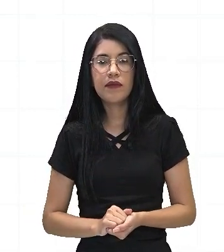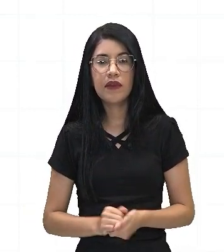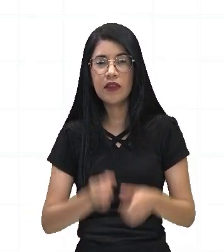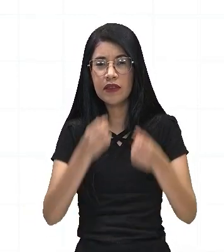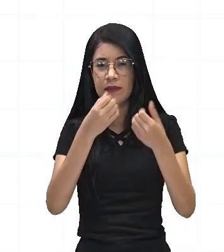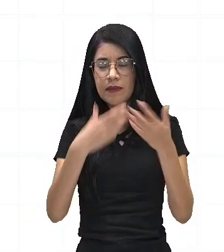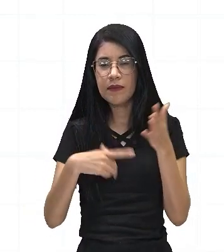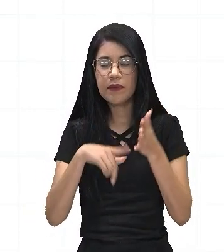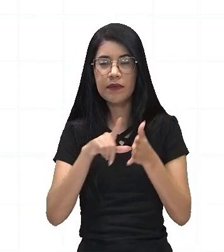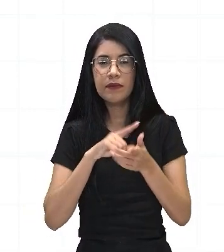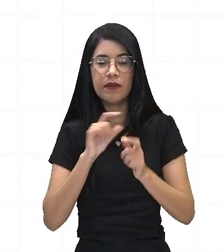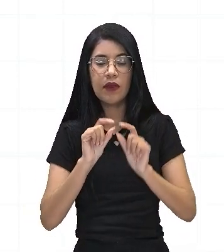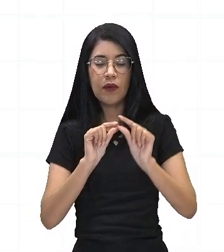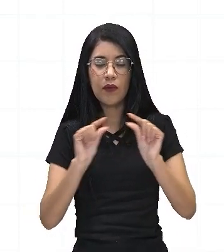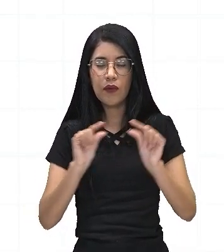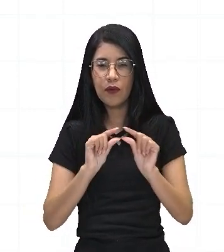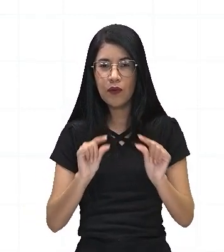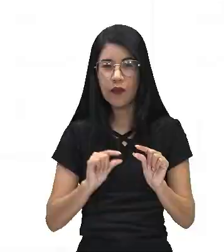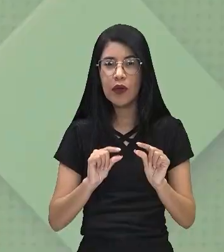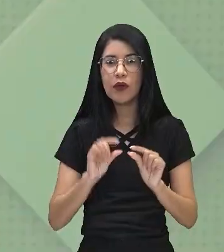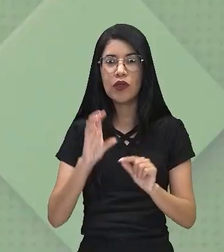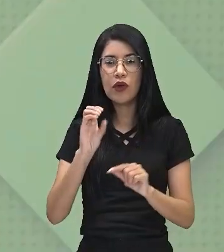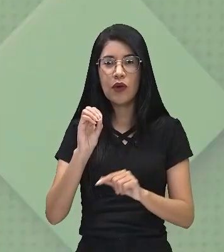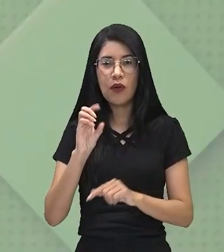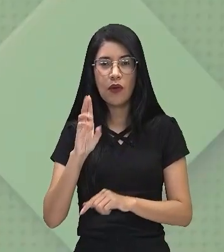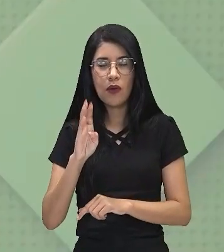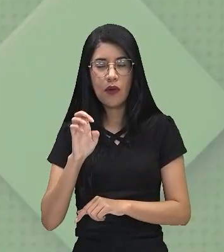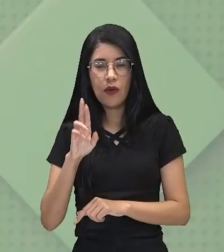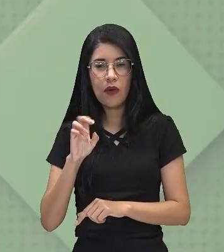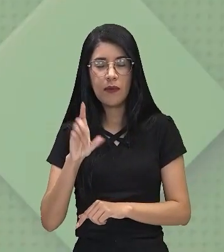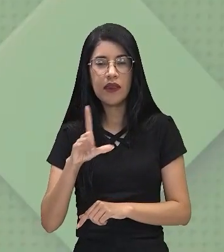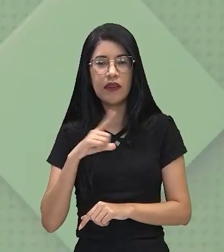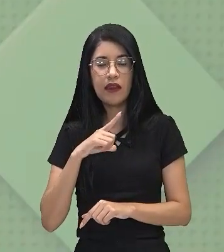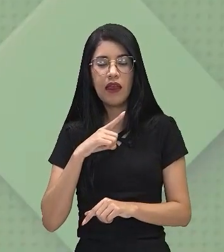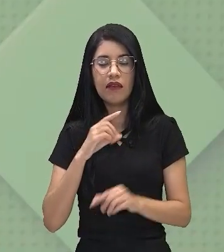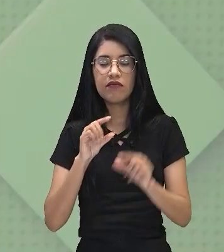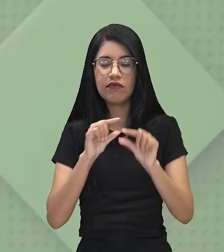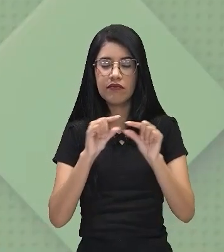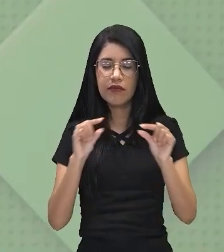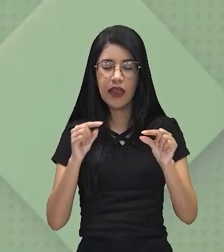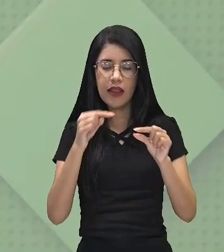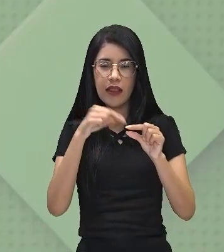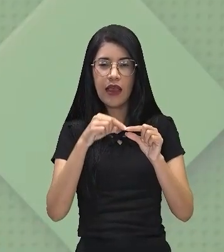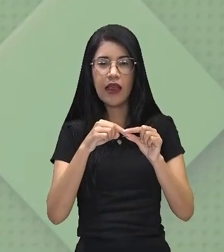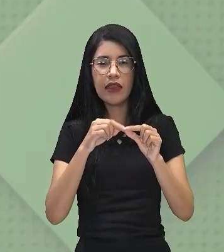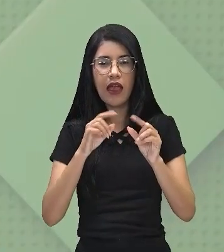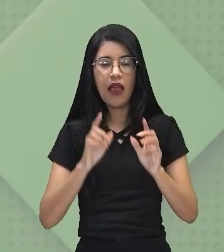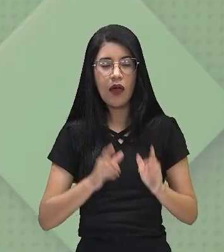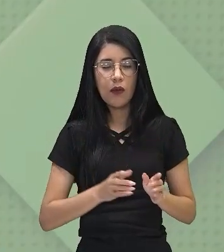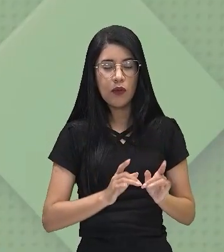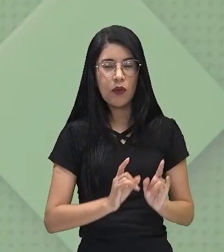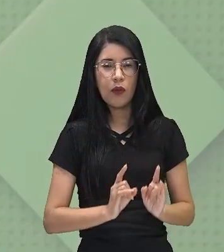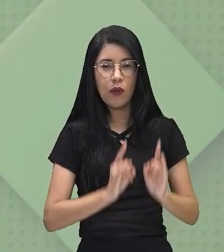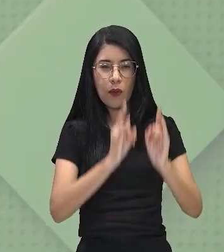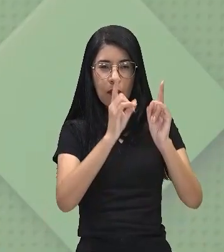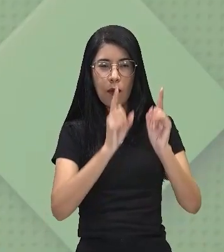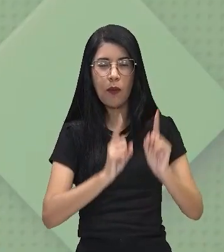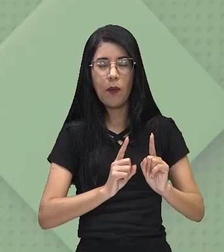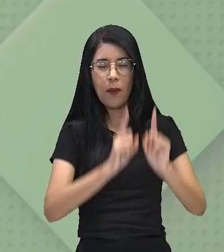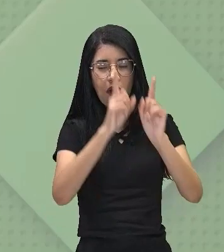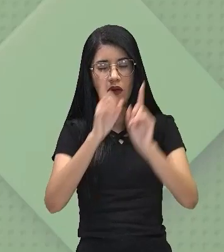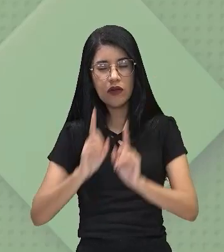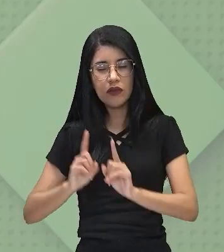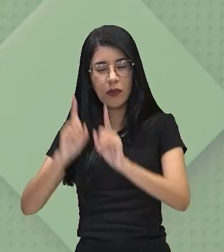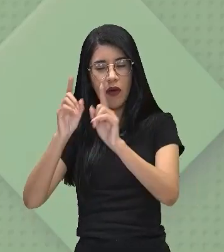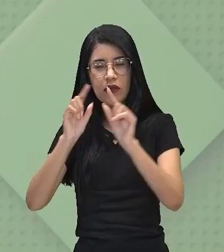Aqueles fios de cobre, eles vão estar presentes nos fios ali onde são utilizados nos postes, né, para passar a corrente elétrica até ela chegar à